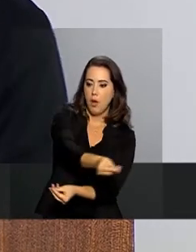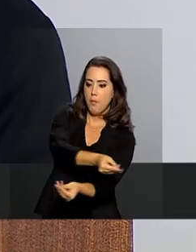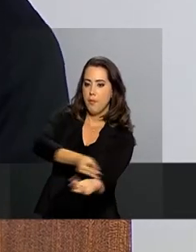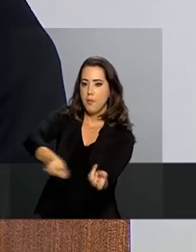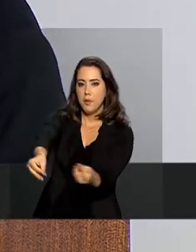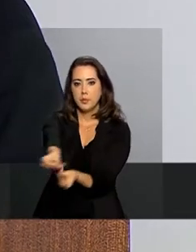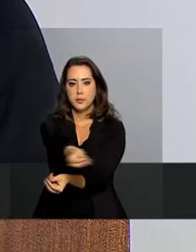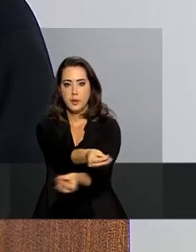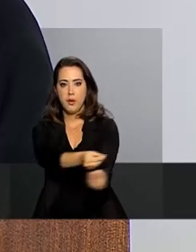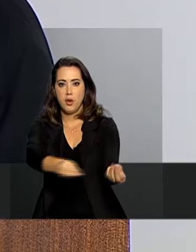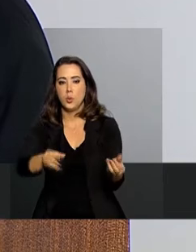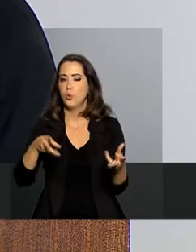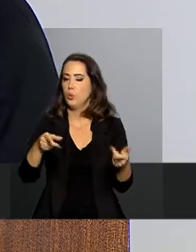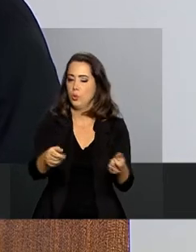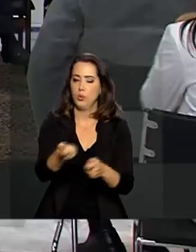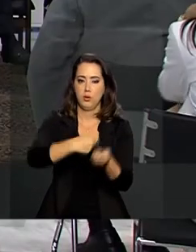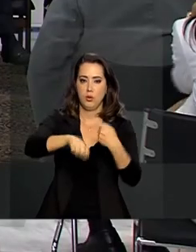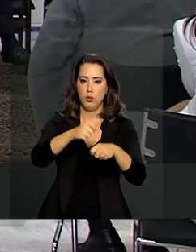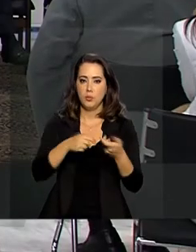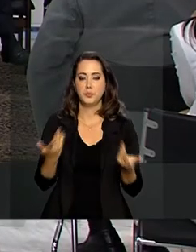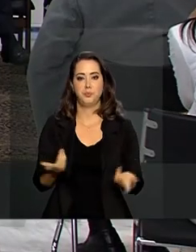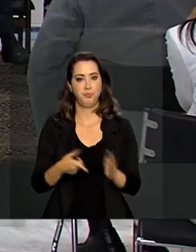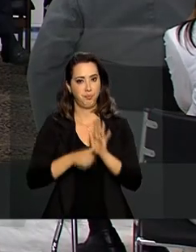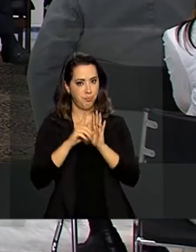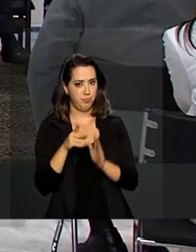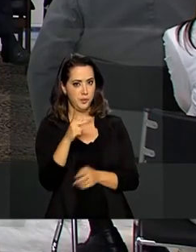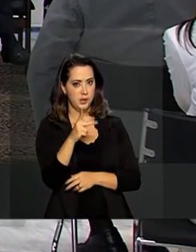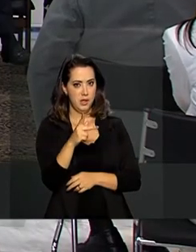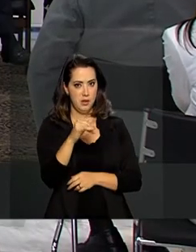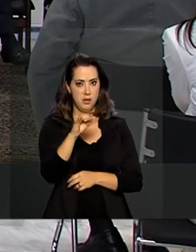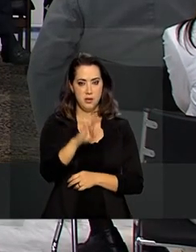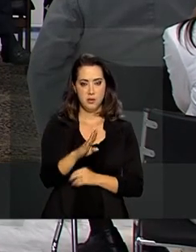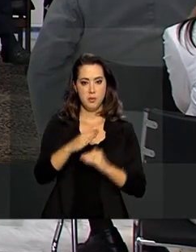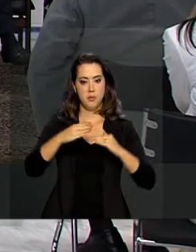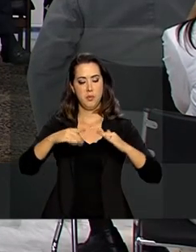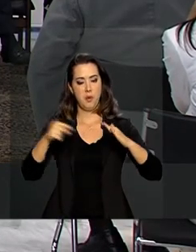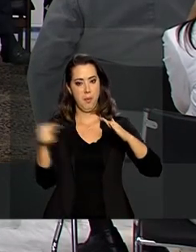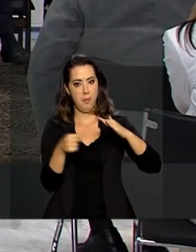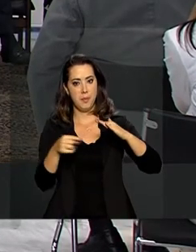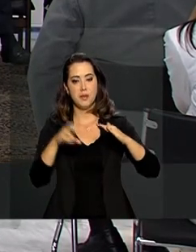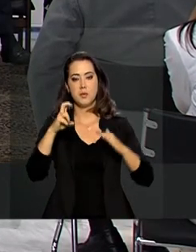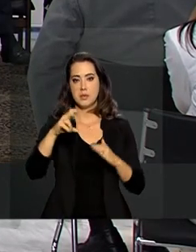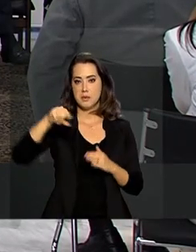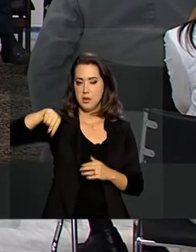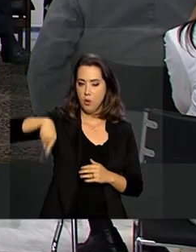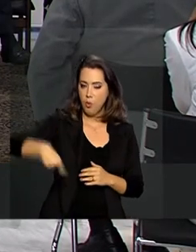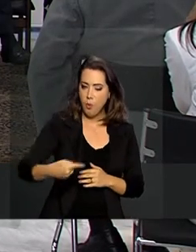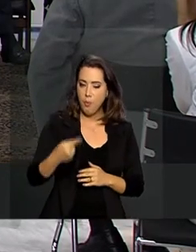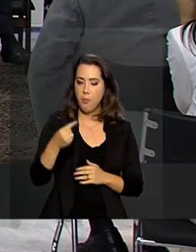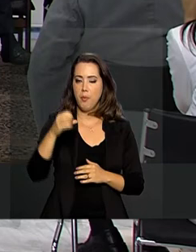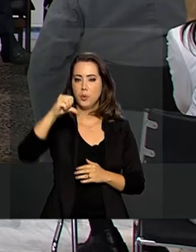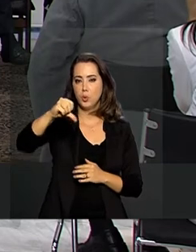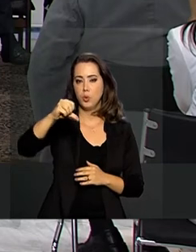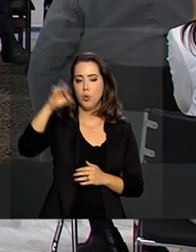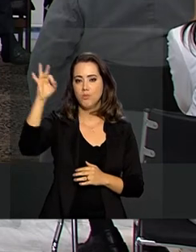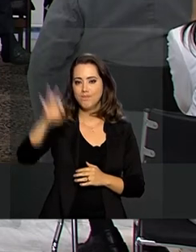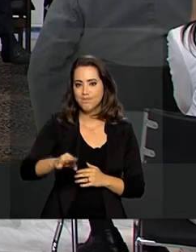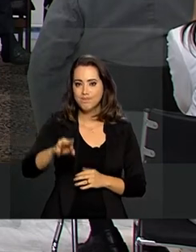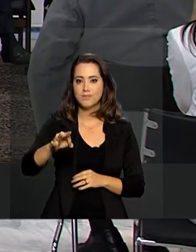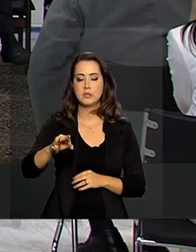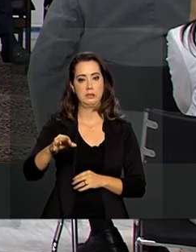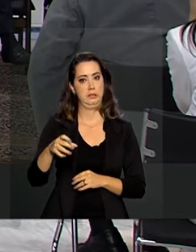de 2016 era menos 5 ponto 9 por cento negativo -5